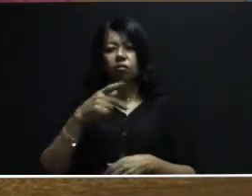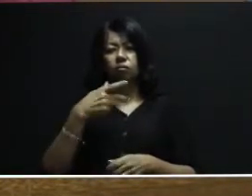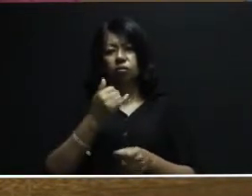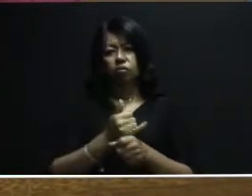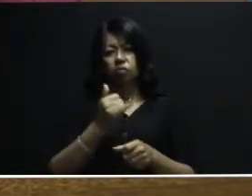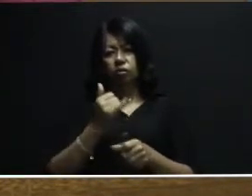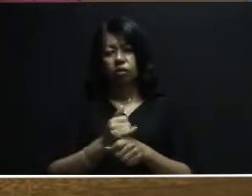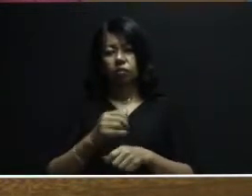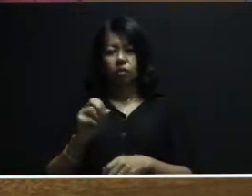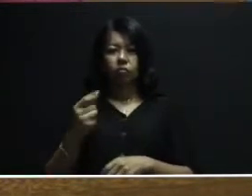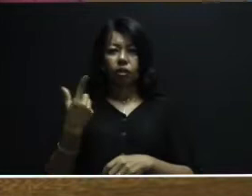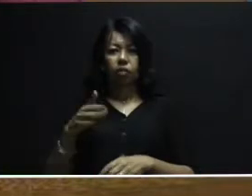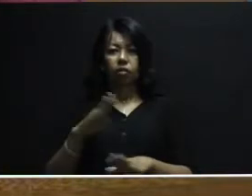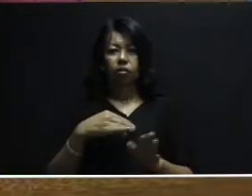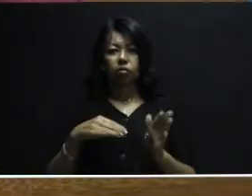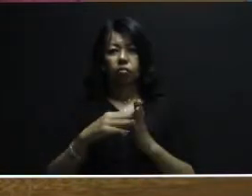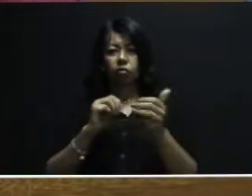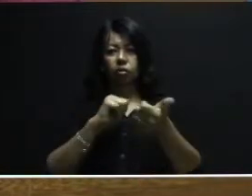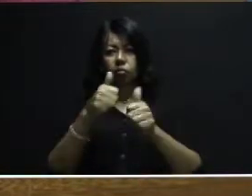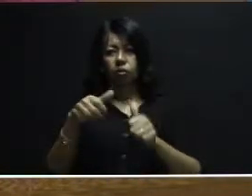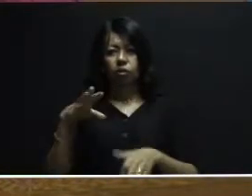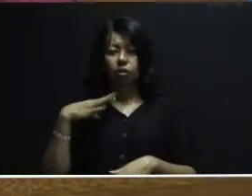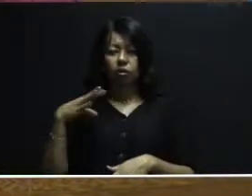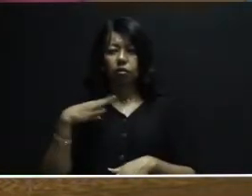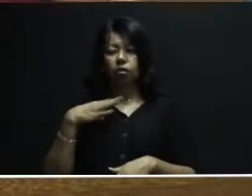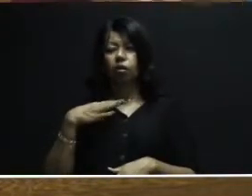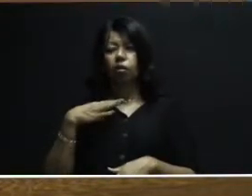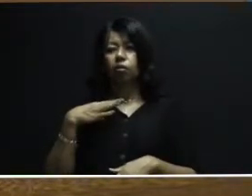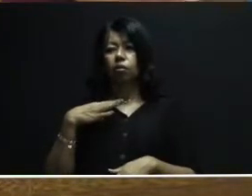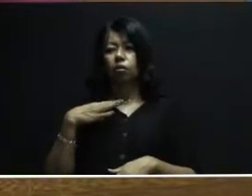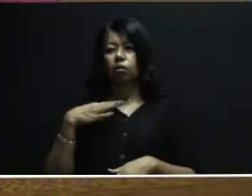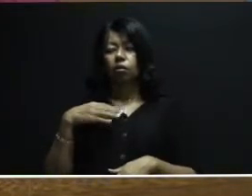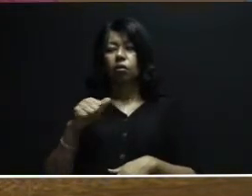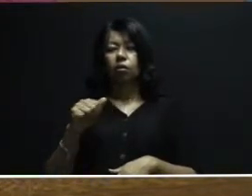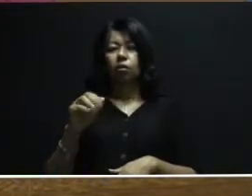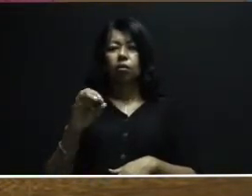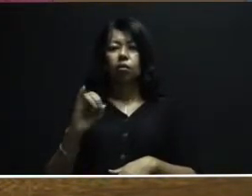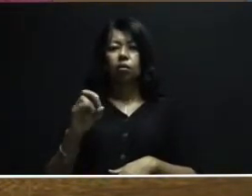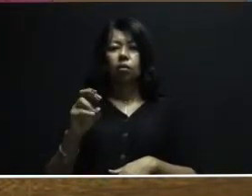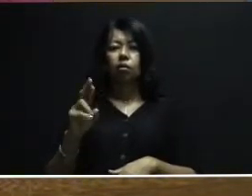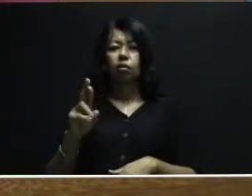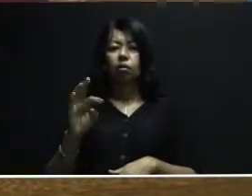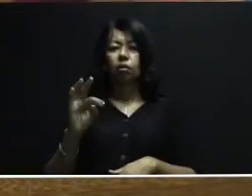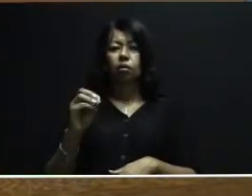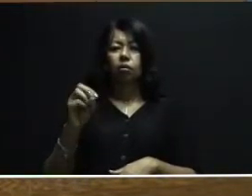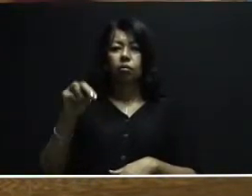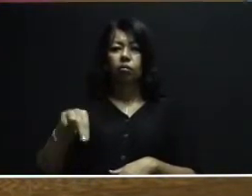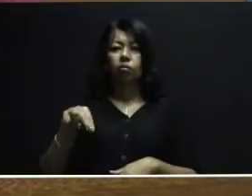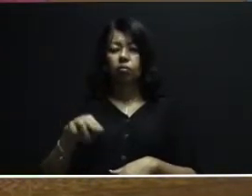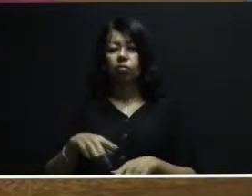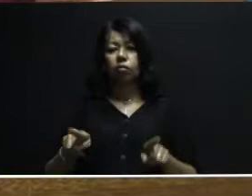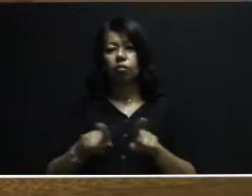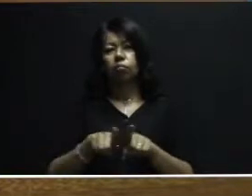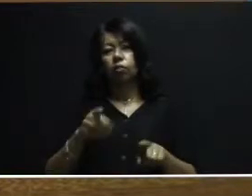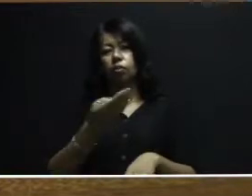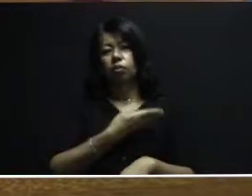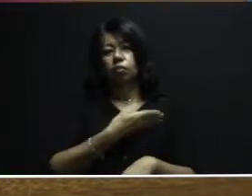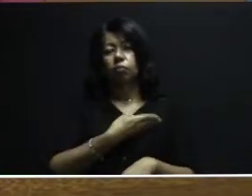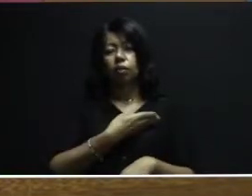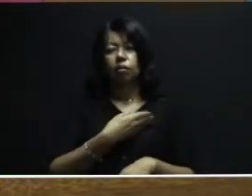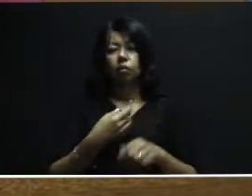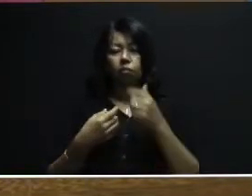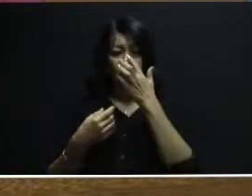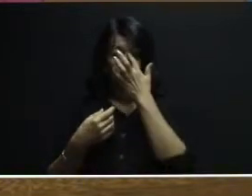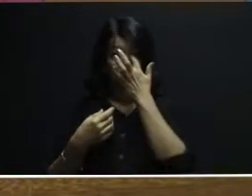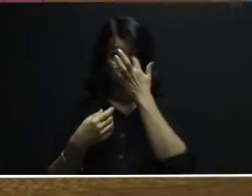chefe de quase todo o esporte da cidade. É, Ayrton Romero da Nóbrega, tá? Nosso companheiro, meu, da Roseli